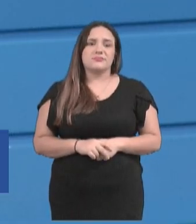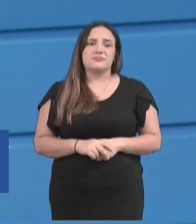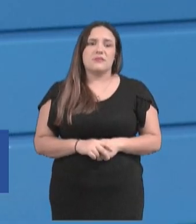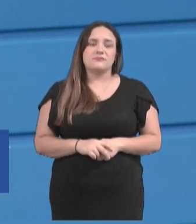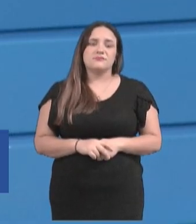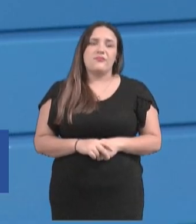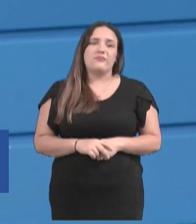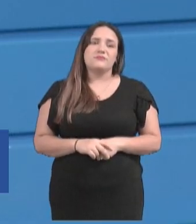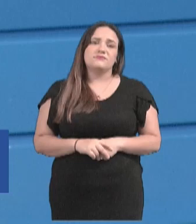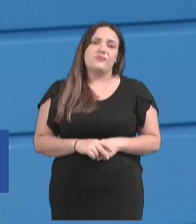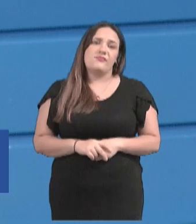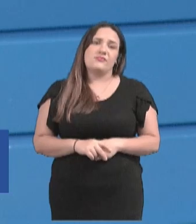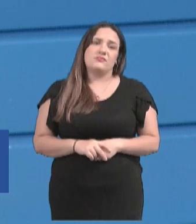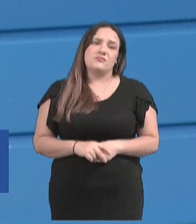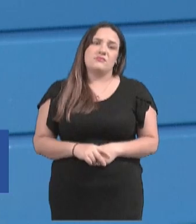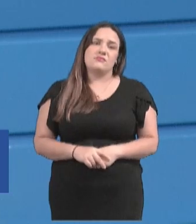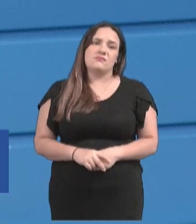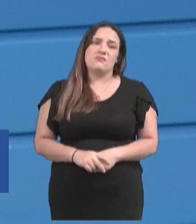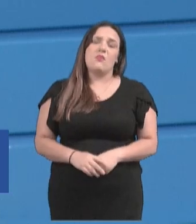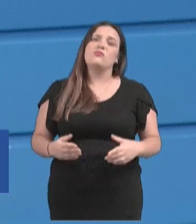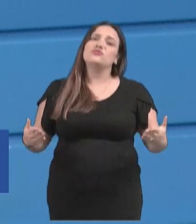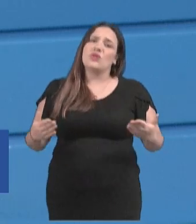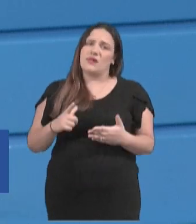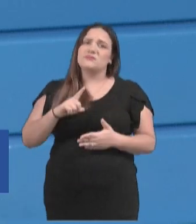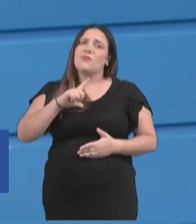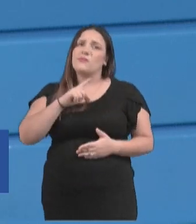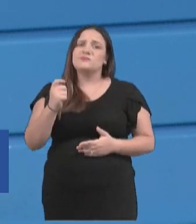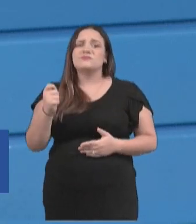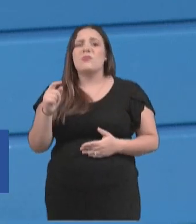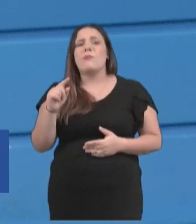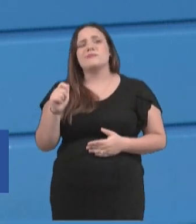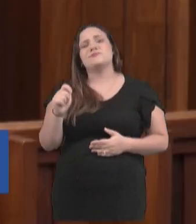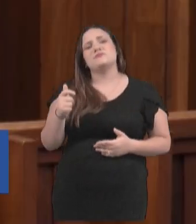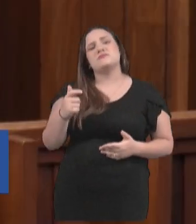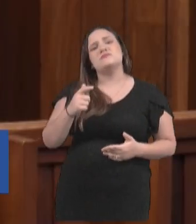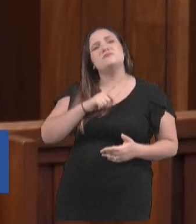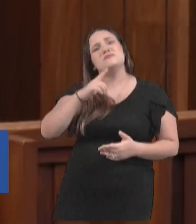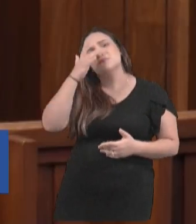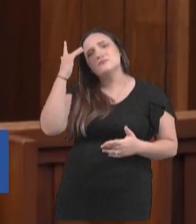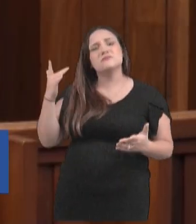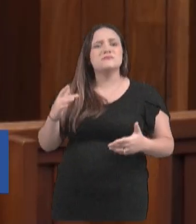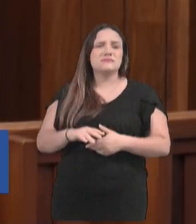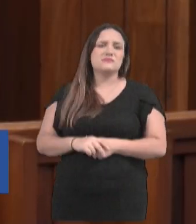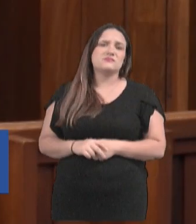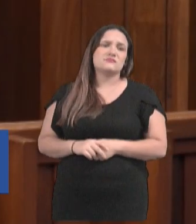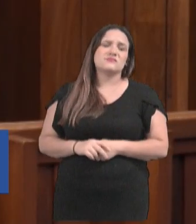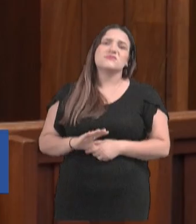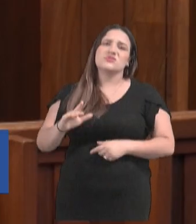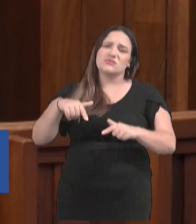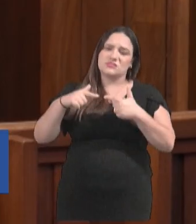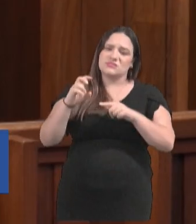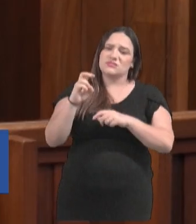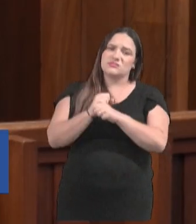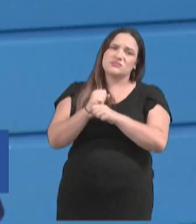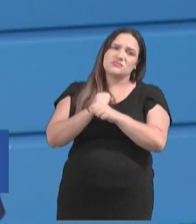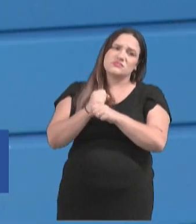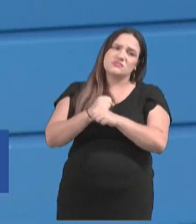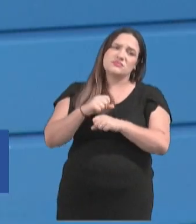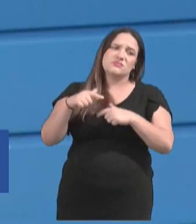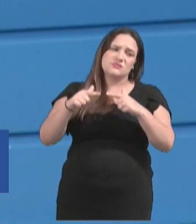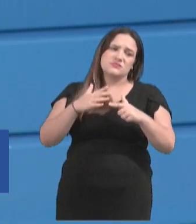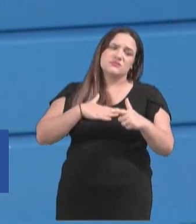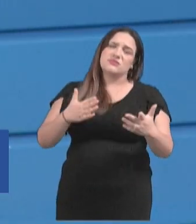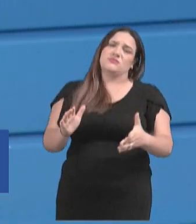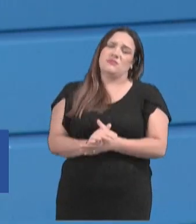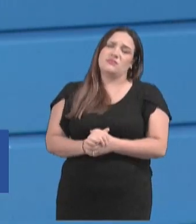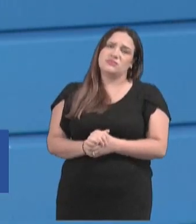deputado, ainda melhorou um pouco. Eu tenho empregado comigo há 50 anos, a minha doméstica, e o